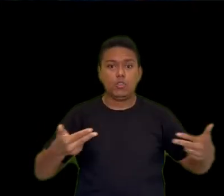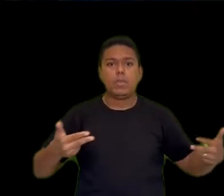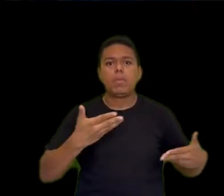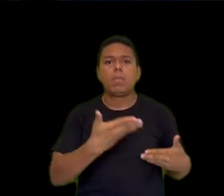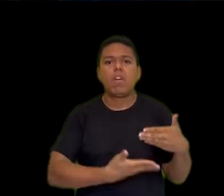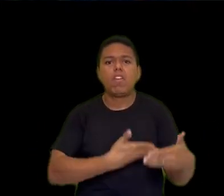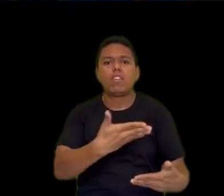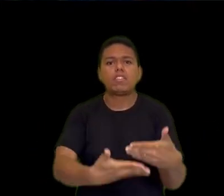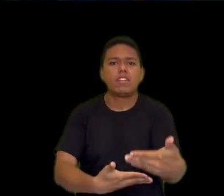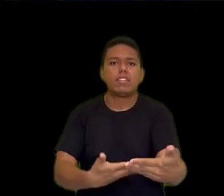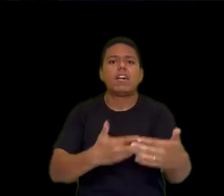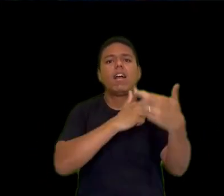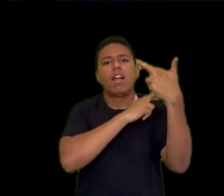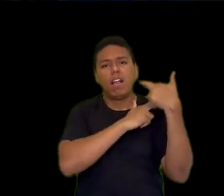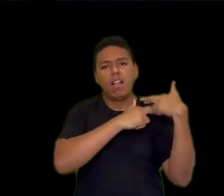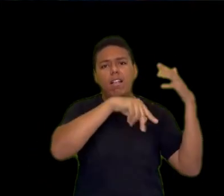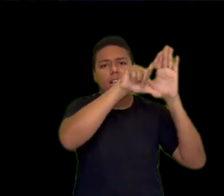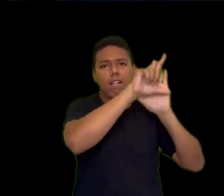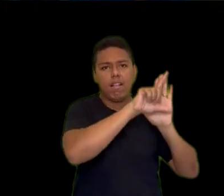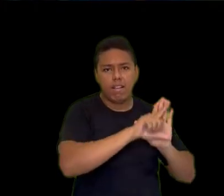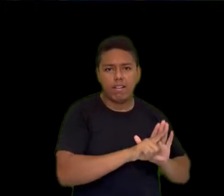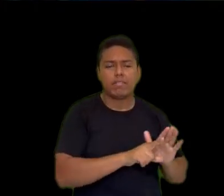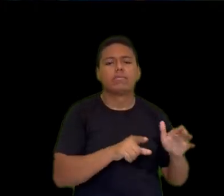do fiscal ou do inspetor sanitário.